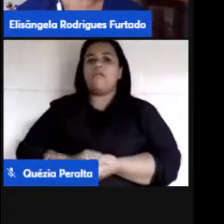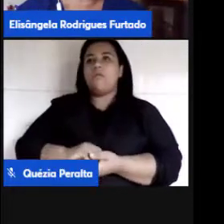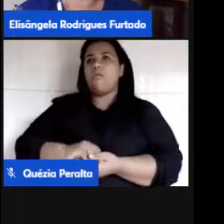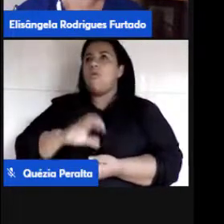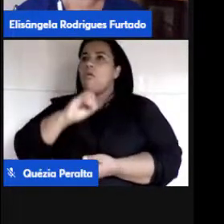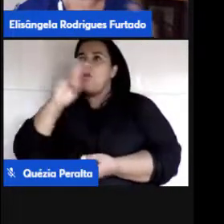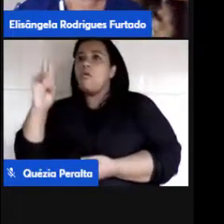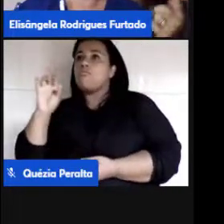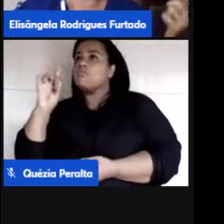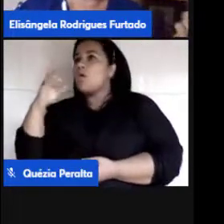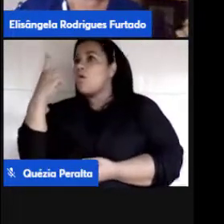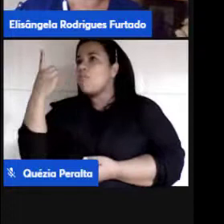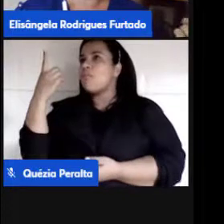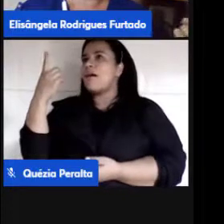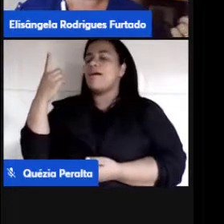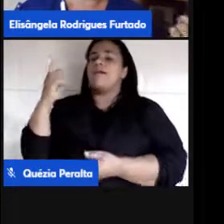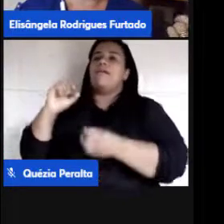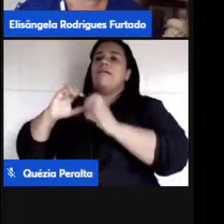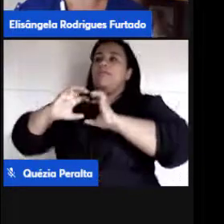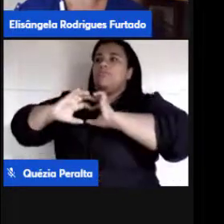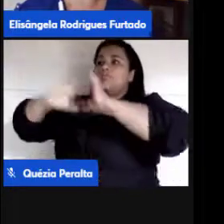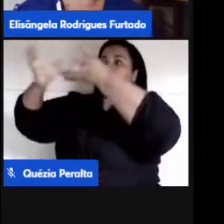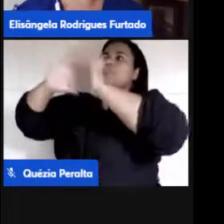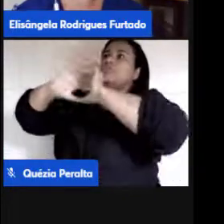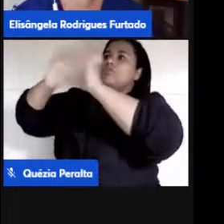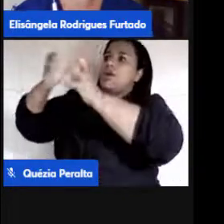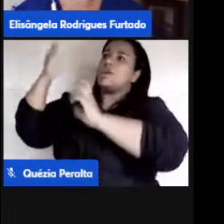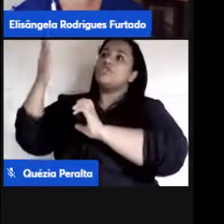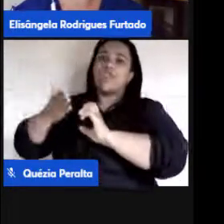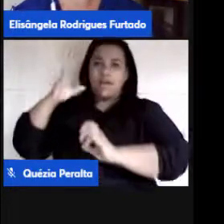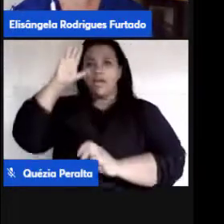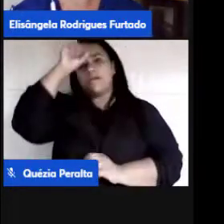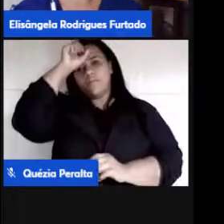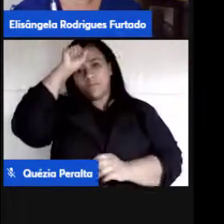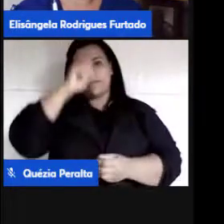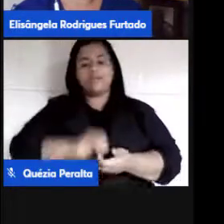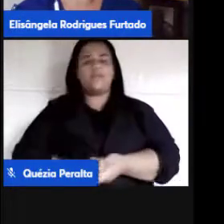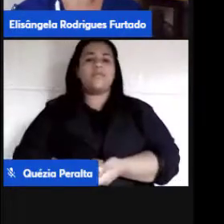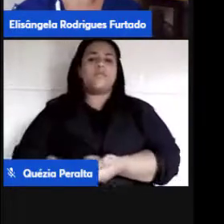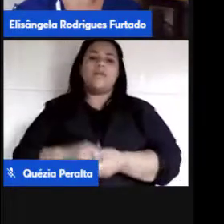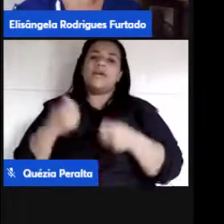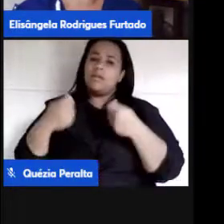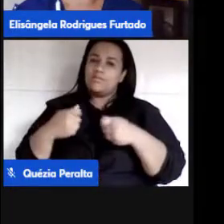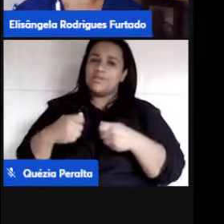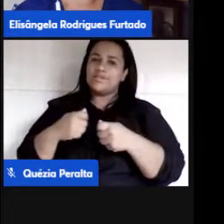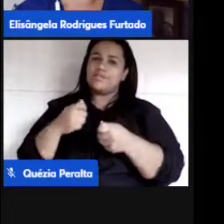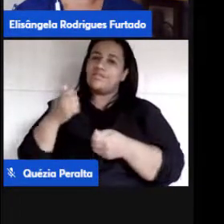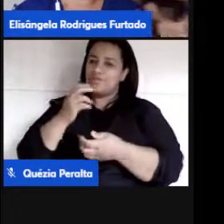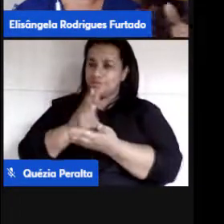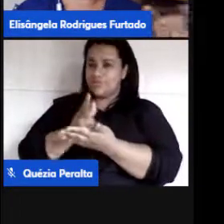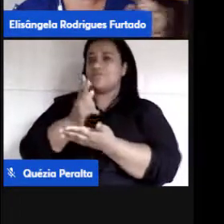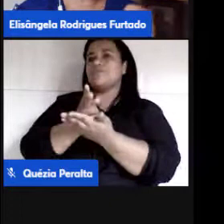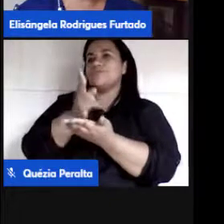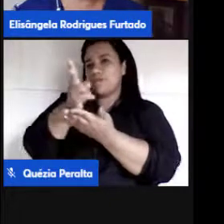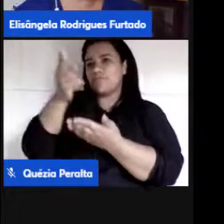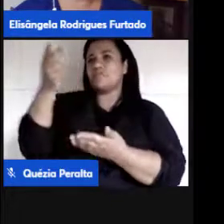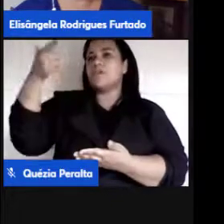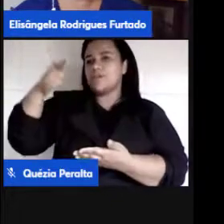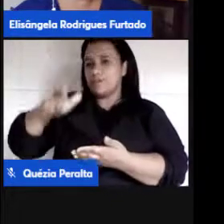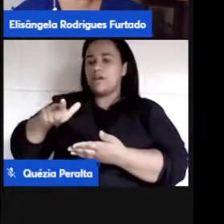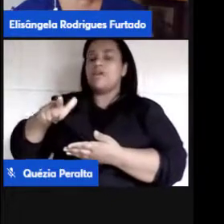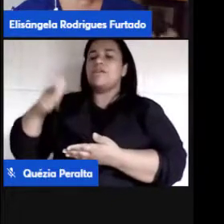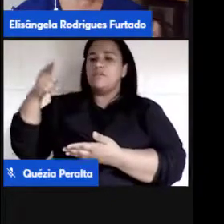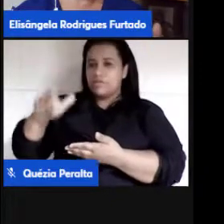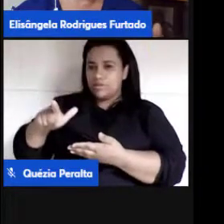vez na vida que ela vai aprender a saltar. Às vezes até tem professor que fala: ah, mas meu coordenador não quer que eu repita a minha